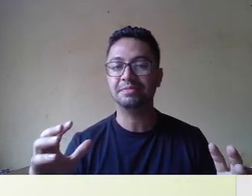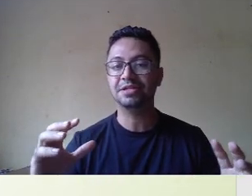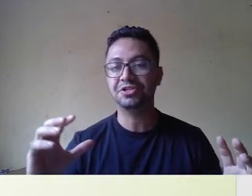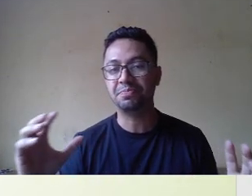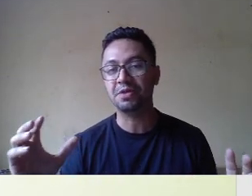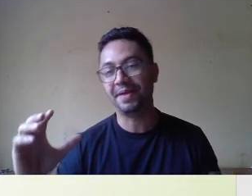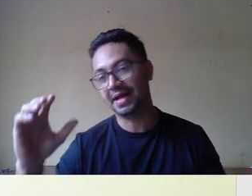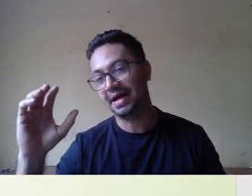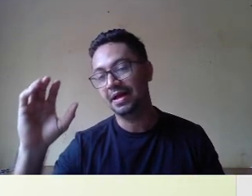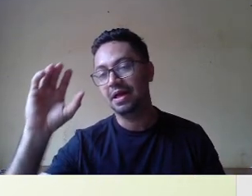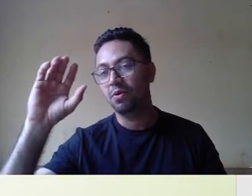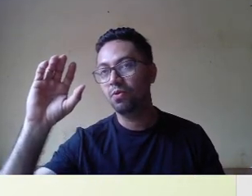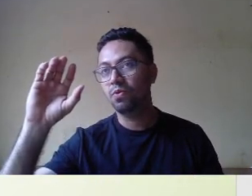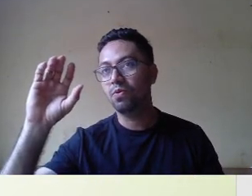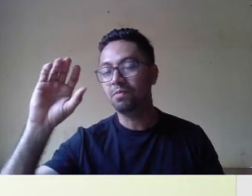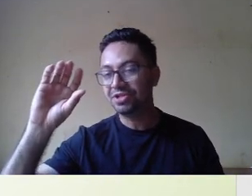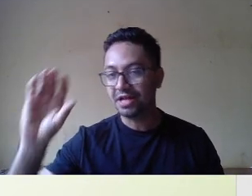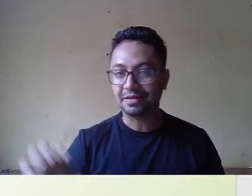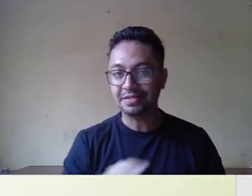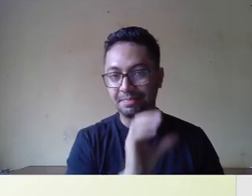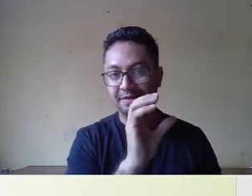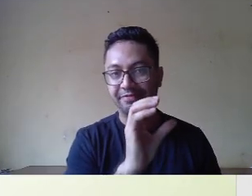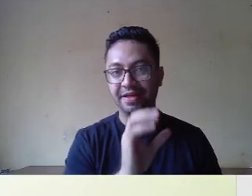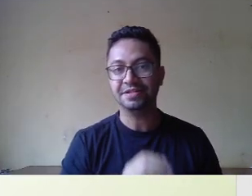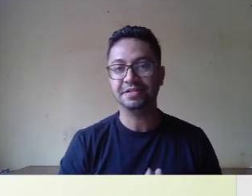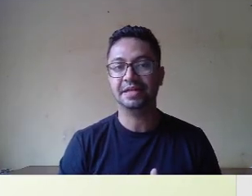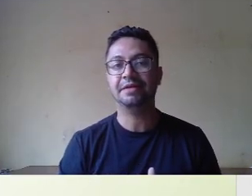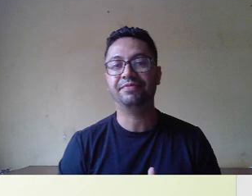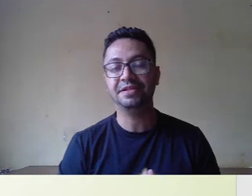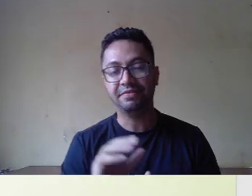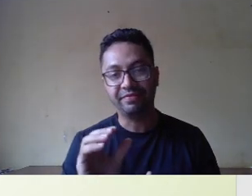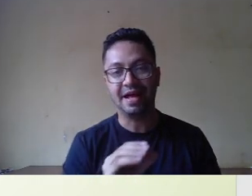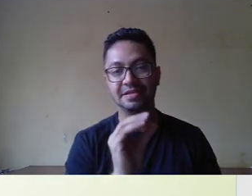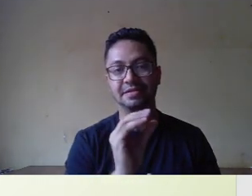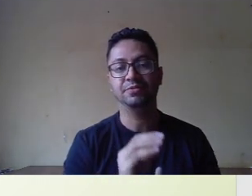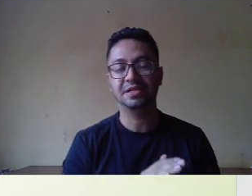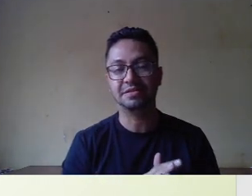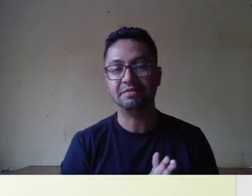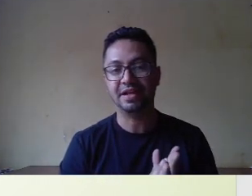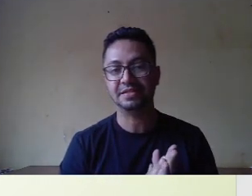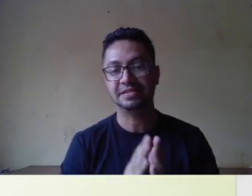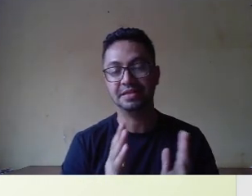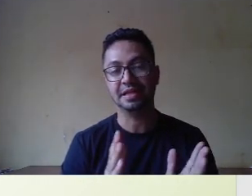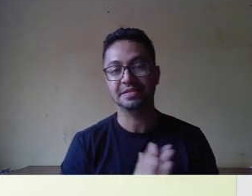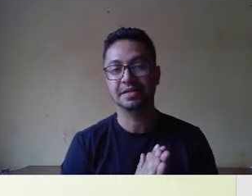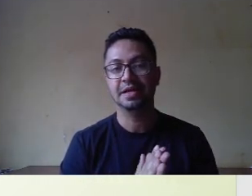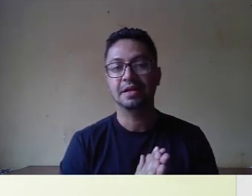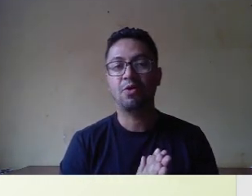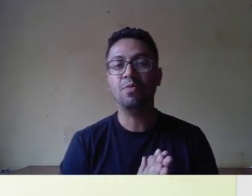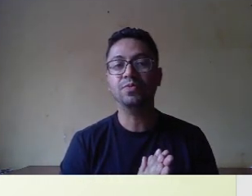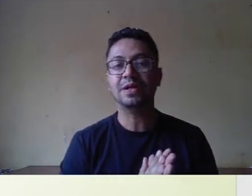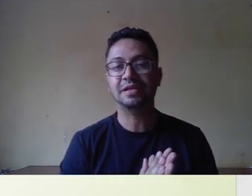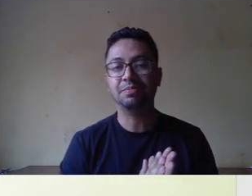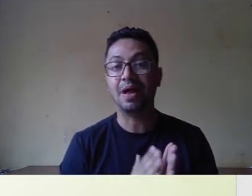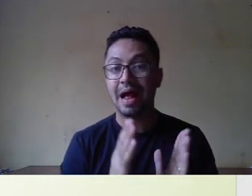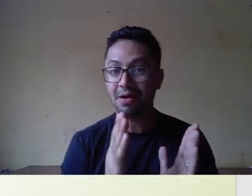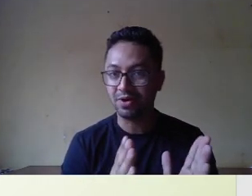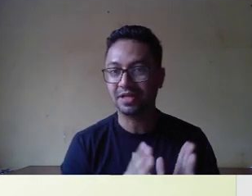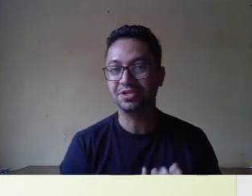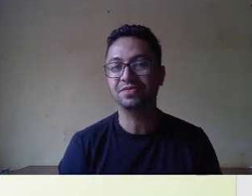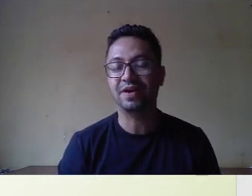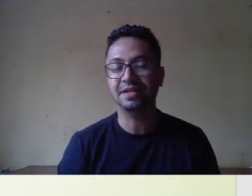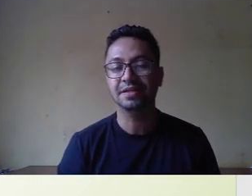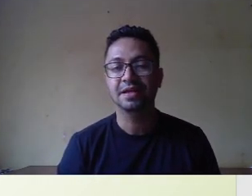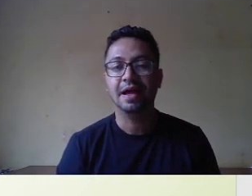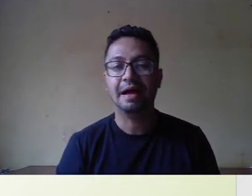mas na Libras a gente pode pegar o objeto e trazer para frente, né, da frente da frase, no início da frase, da sentença. Como no exemplo agora